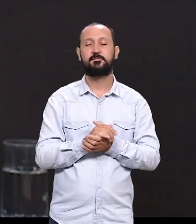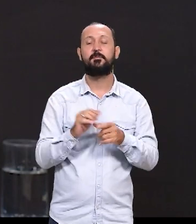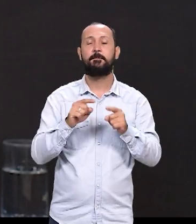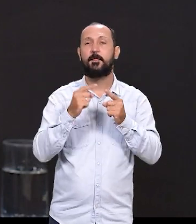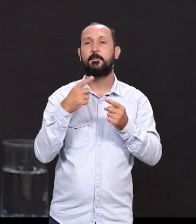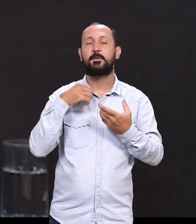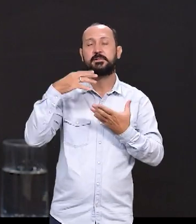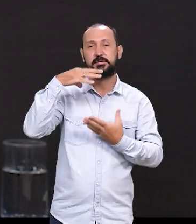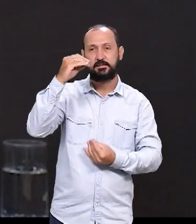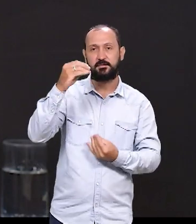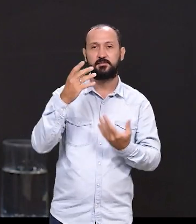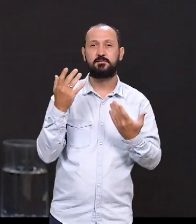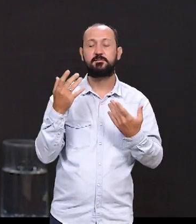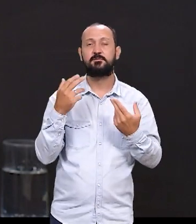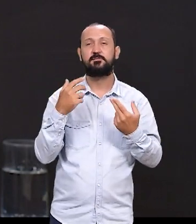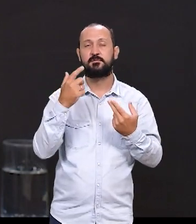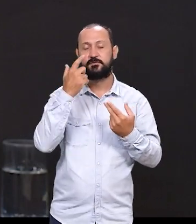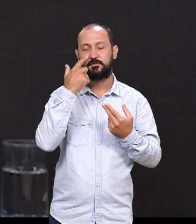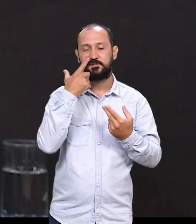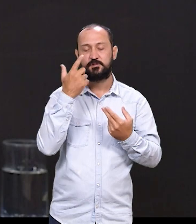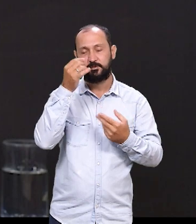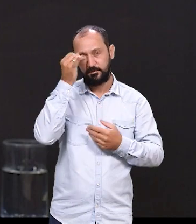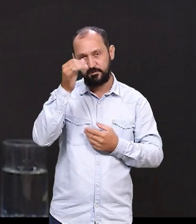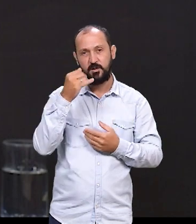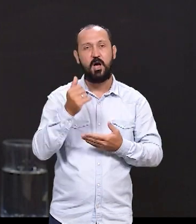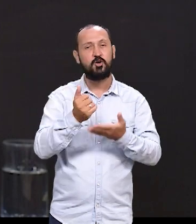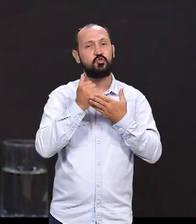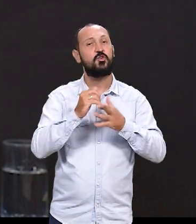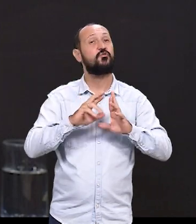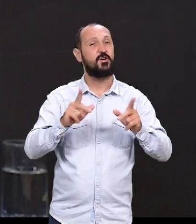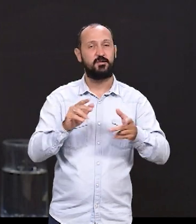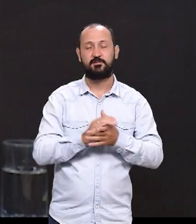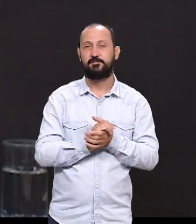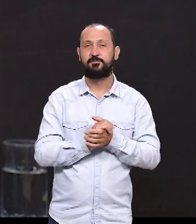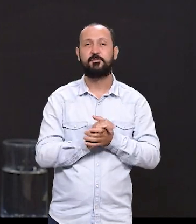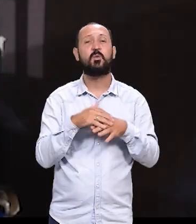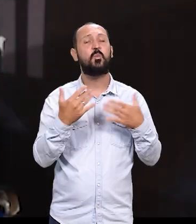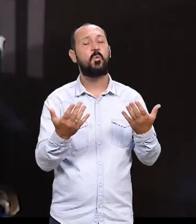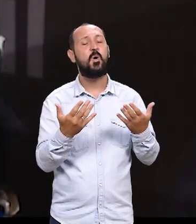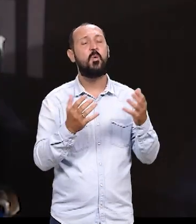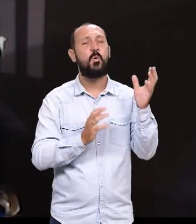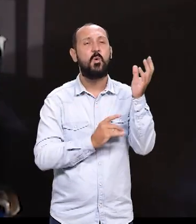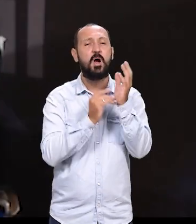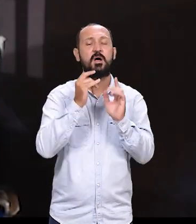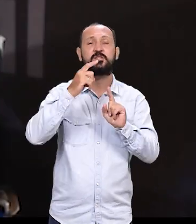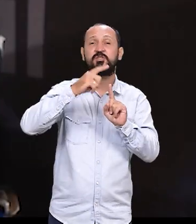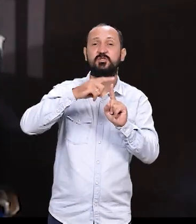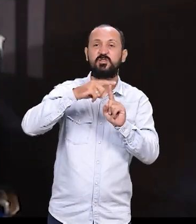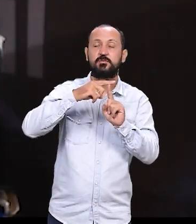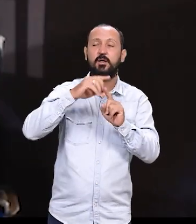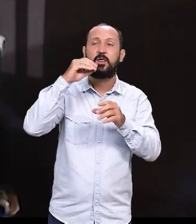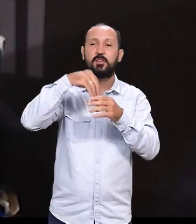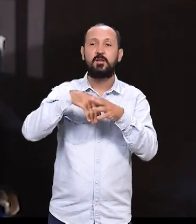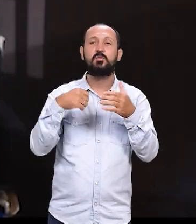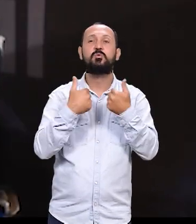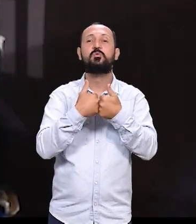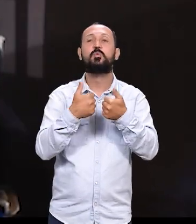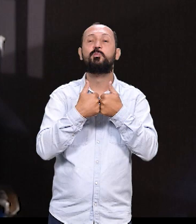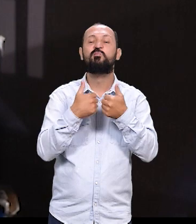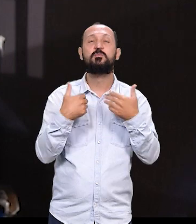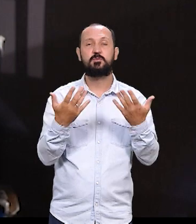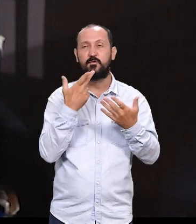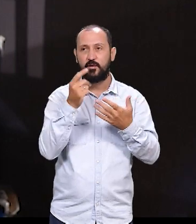alma não sofre na carne como paciente mas sofre na alma portanto fazer a prevenção faz toda diferença e Doutor Que tipo de câncer é